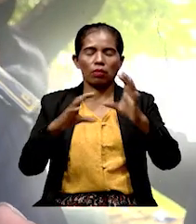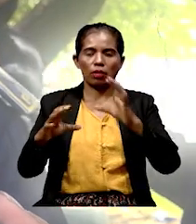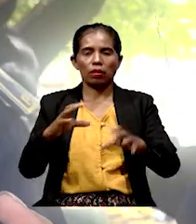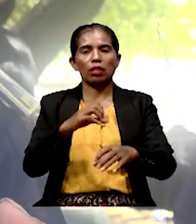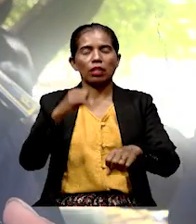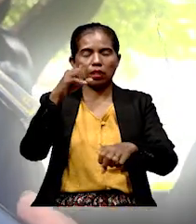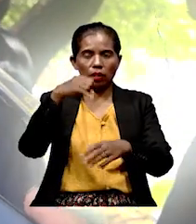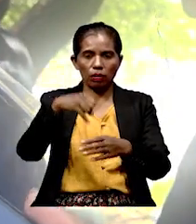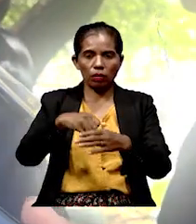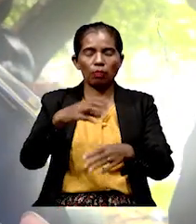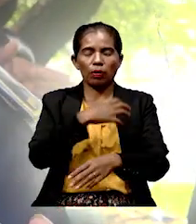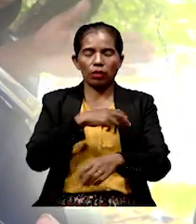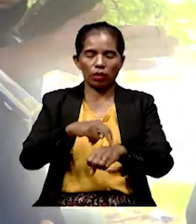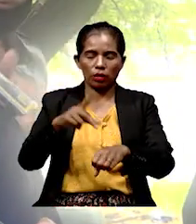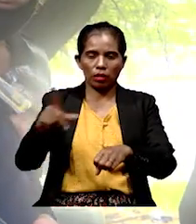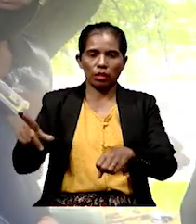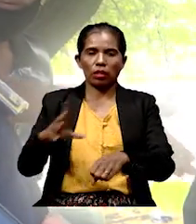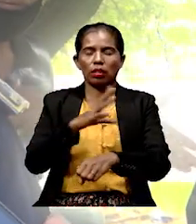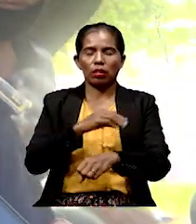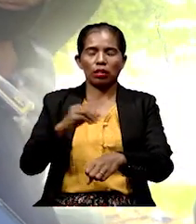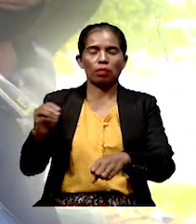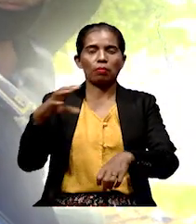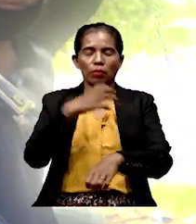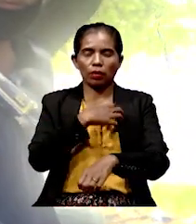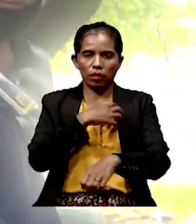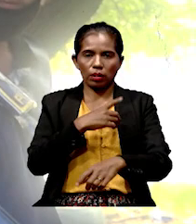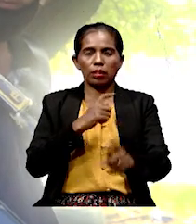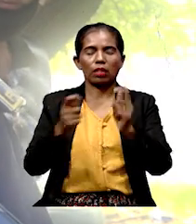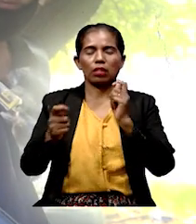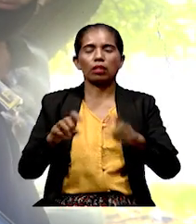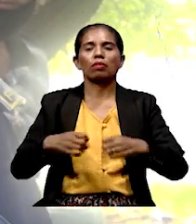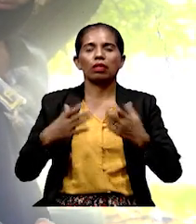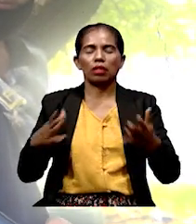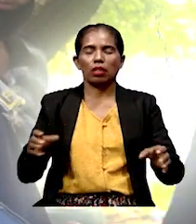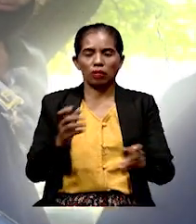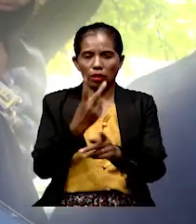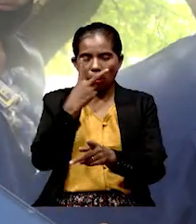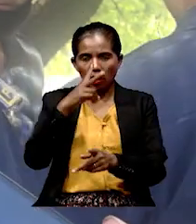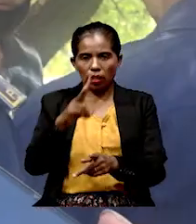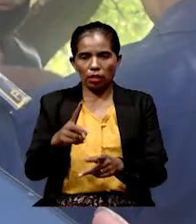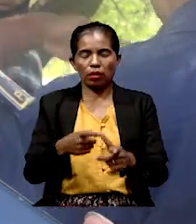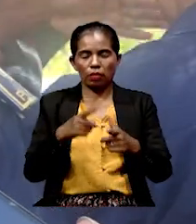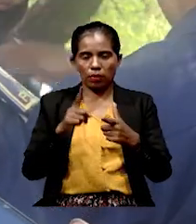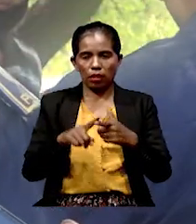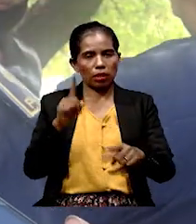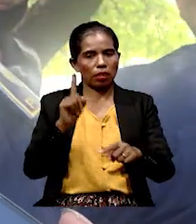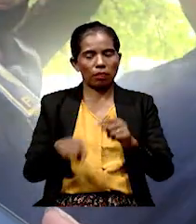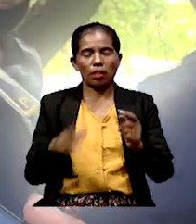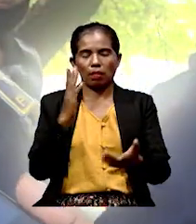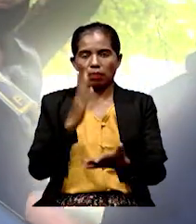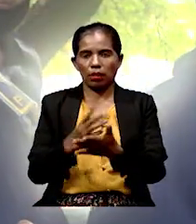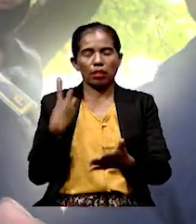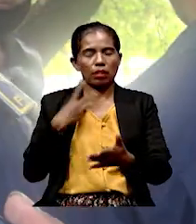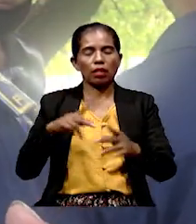Nacional Timor-Leste, Liu-Liu, Polícia de Trânsito e OINSA, mas que atua segura parte de direção ainda, né? Para depois lá bele halo impedimento, vai ter